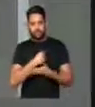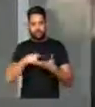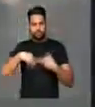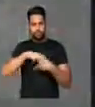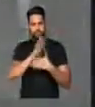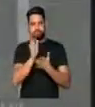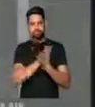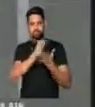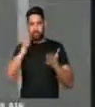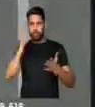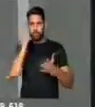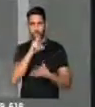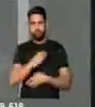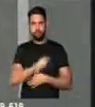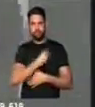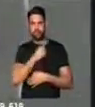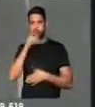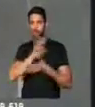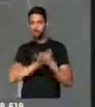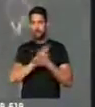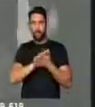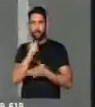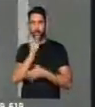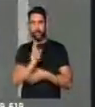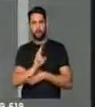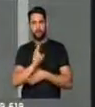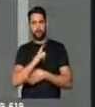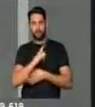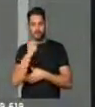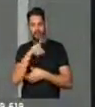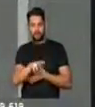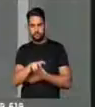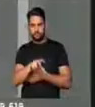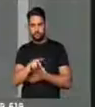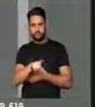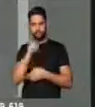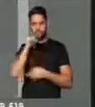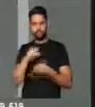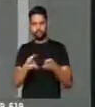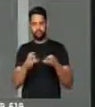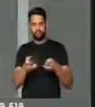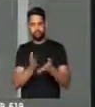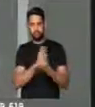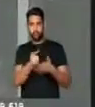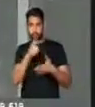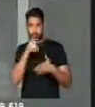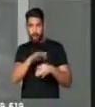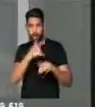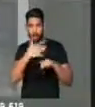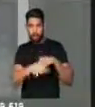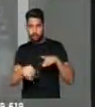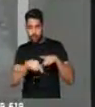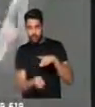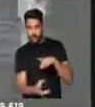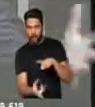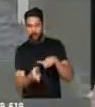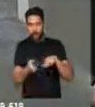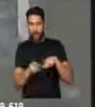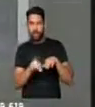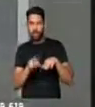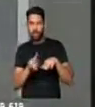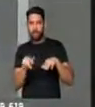tantas glórias já obtidas sem que nenhum real se tenha tirado do fundo do mar. Temos de restabelecer